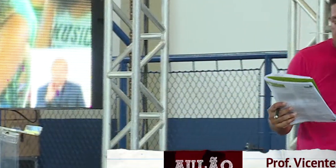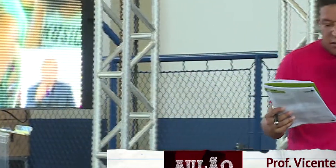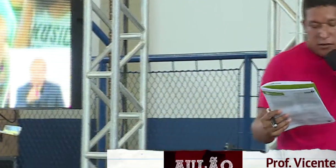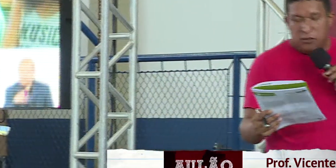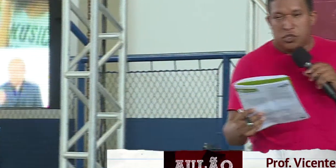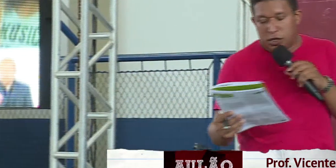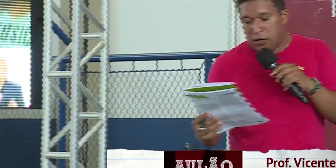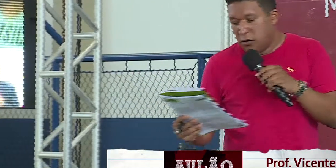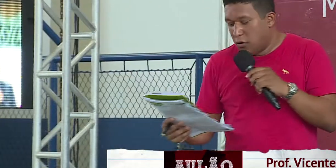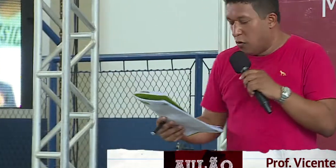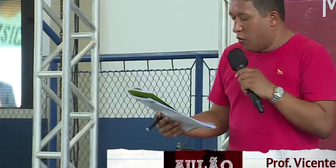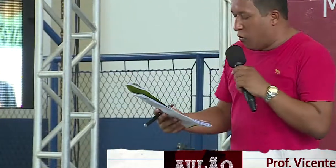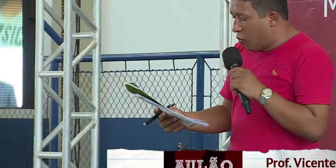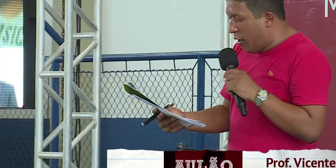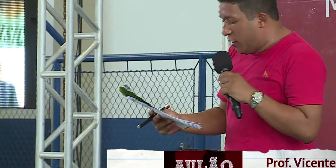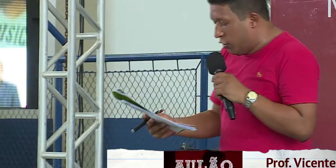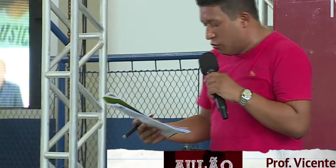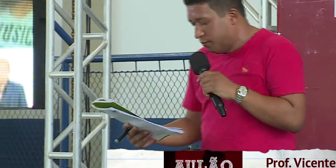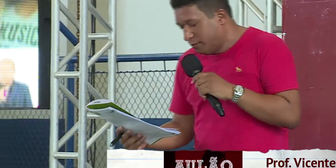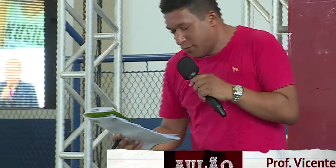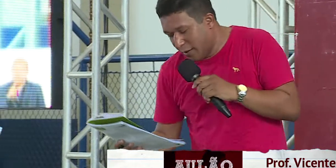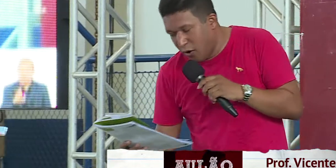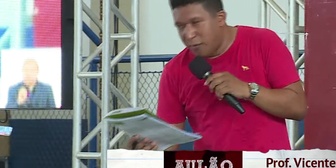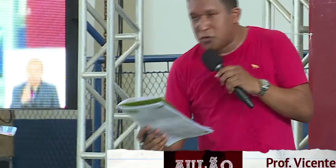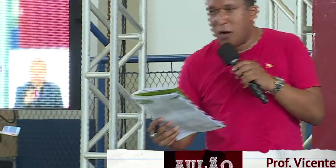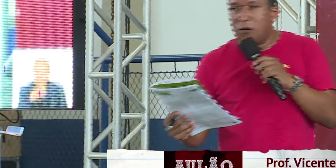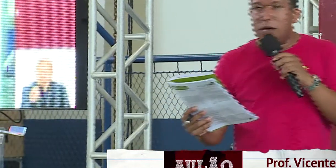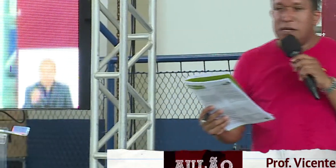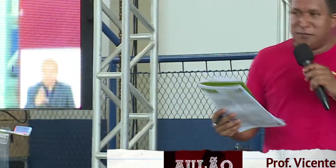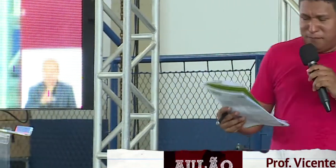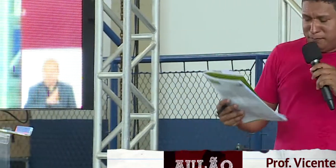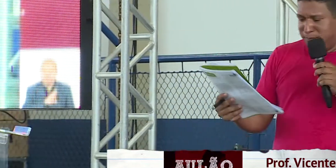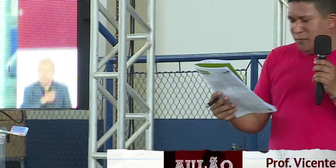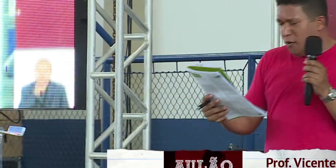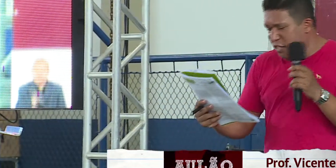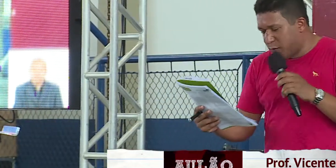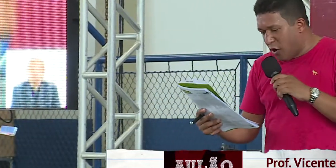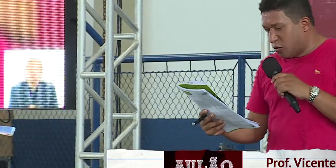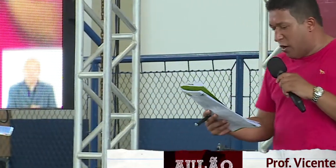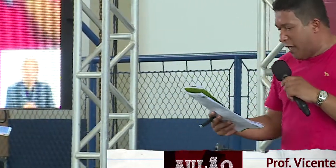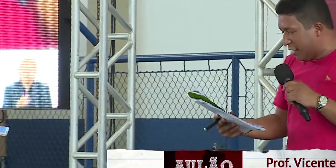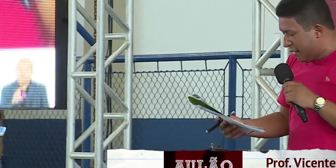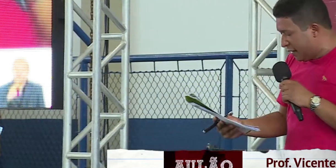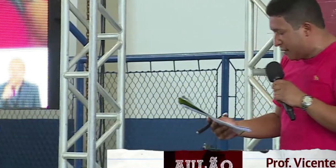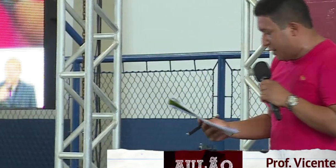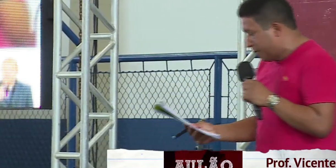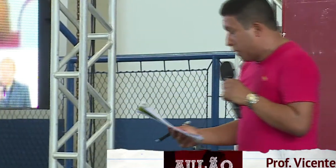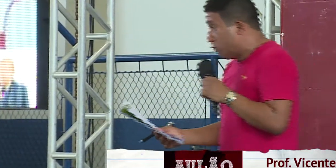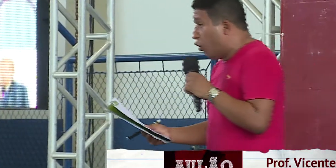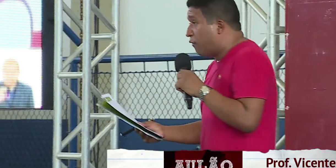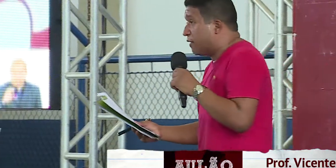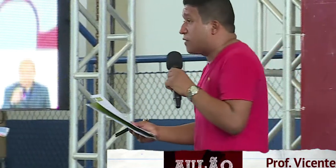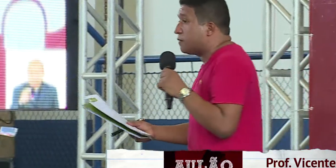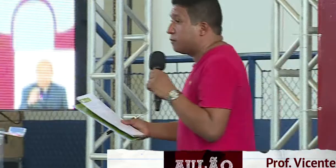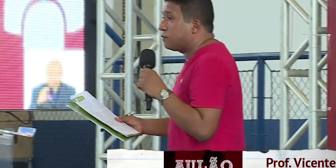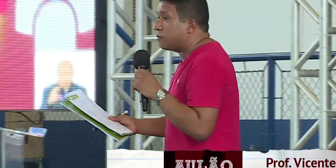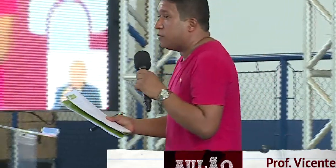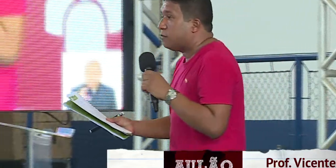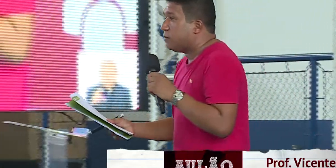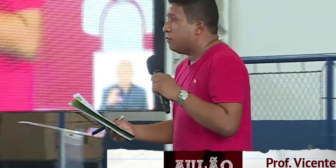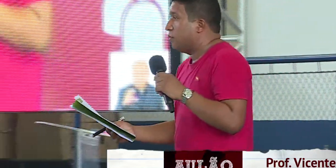C de coelhinho. Tá bom, pessoal? Então, resposta correta, letra C.